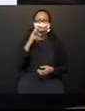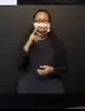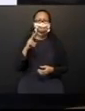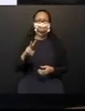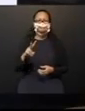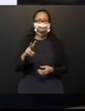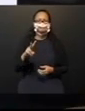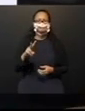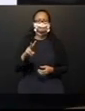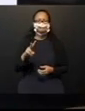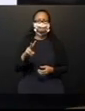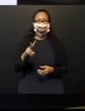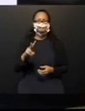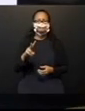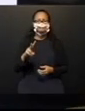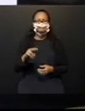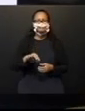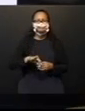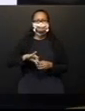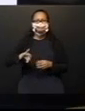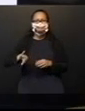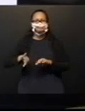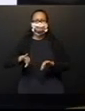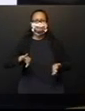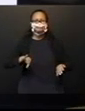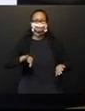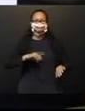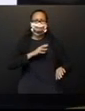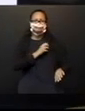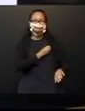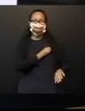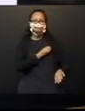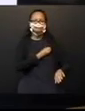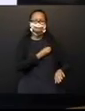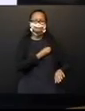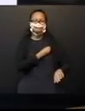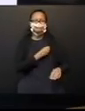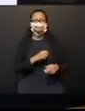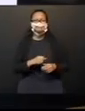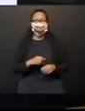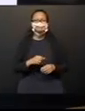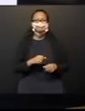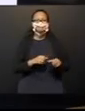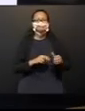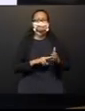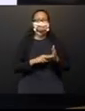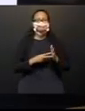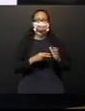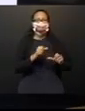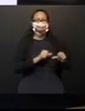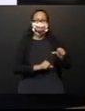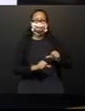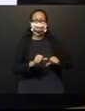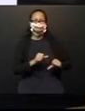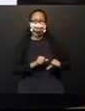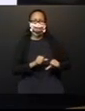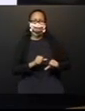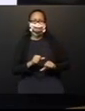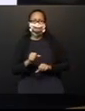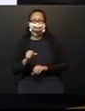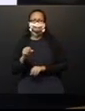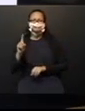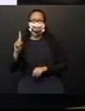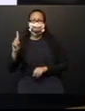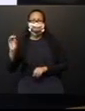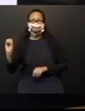próximo passo dessa decomposição. O próximo passo é a troca das 10 unidades por uma dezena.